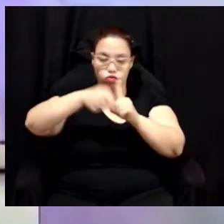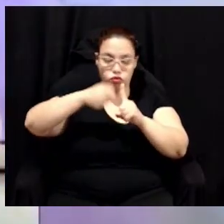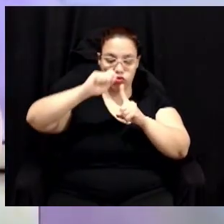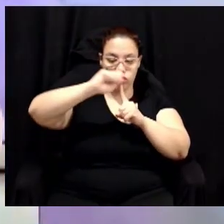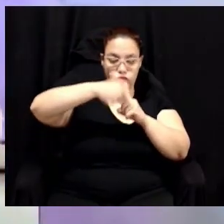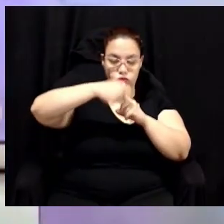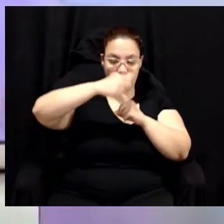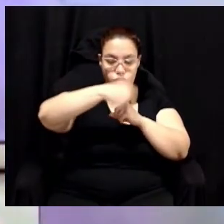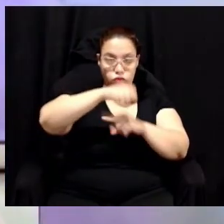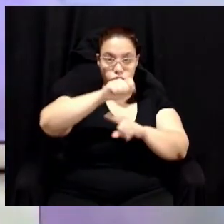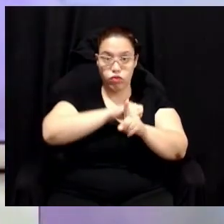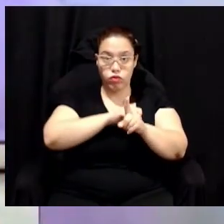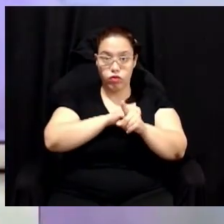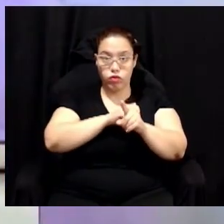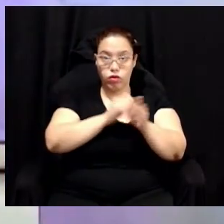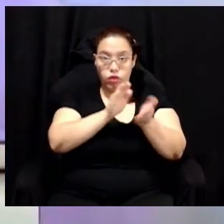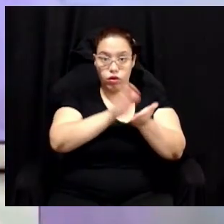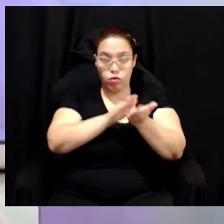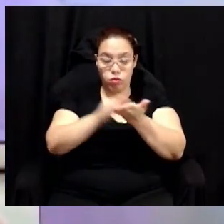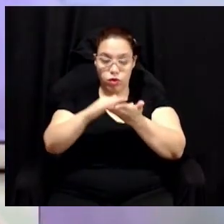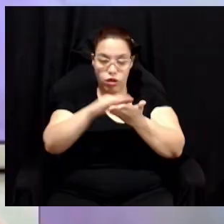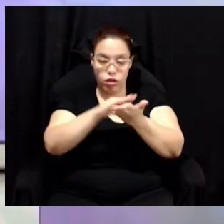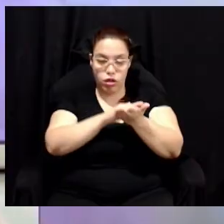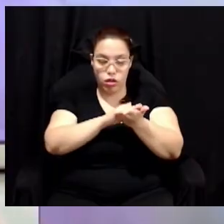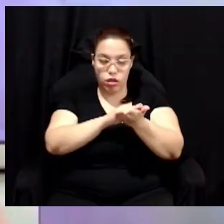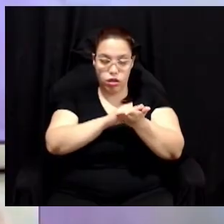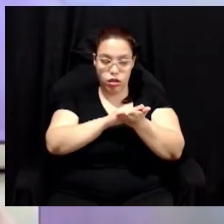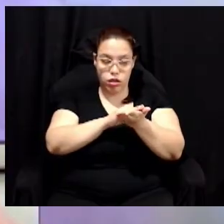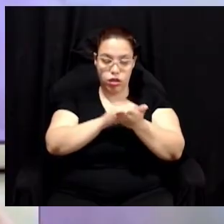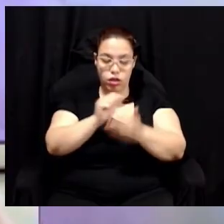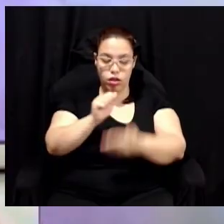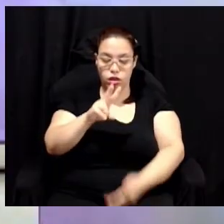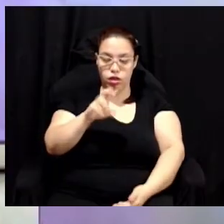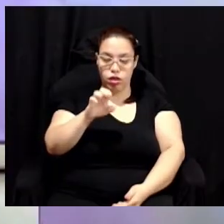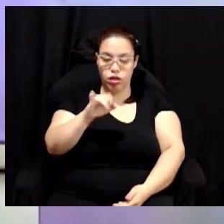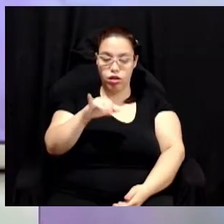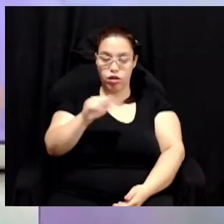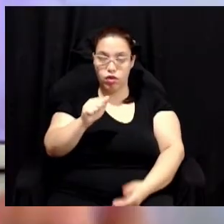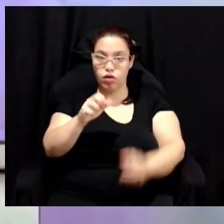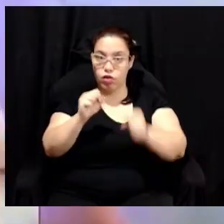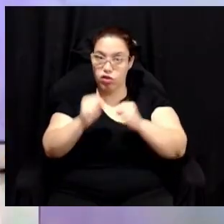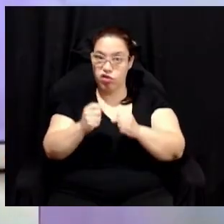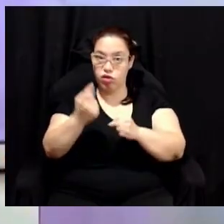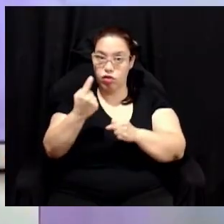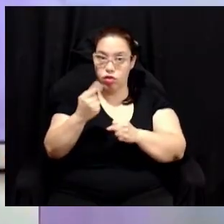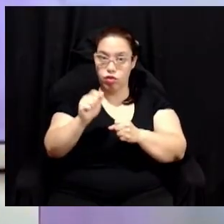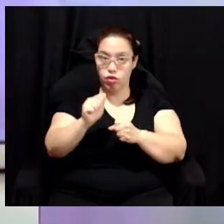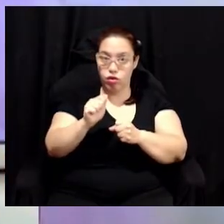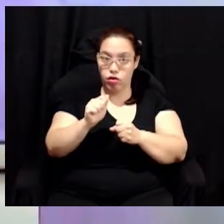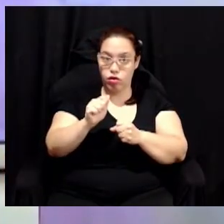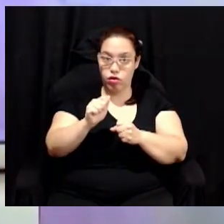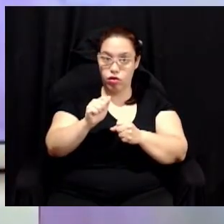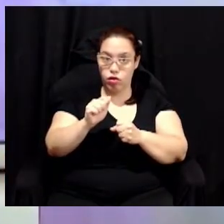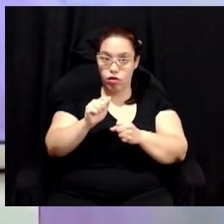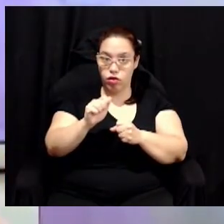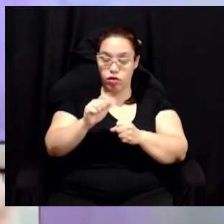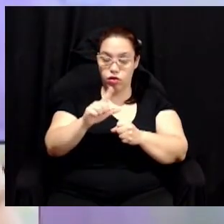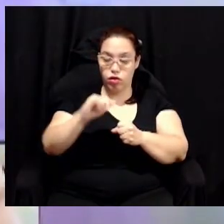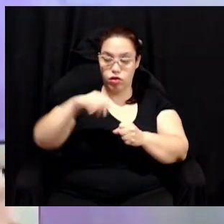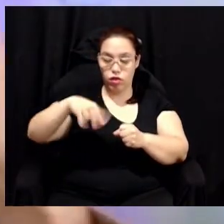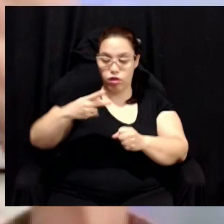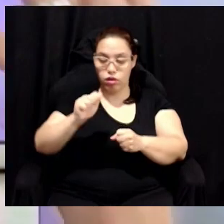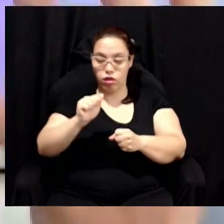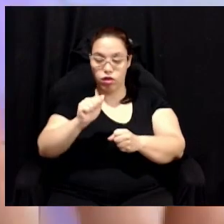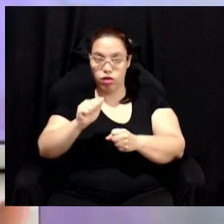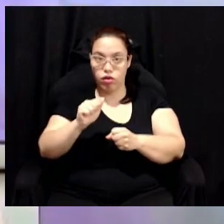uma receitinha, sabe panquequinha de banana? Que mistura ali aveia. Então, pode colocar uma parte de aveia e uma parte de farinha de linhaça. Você